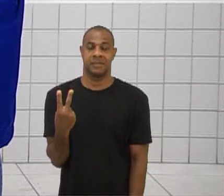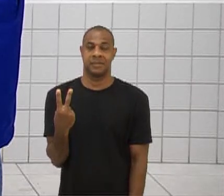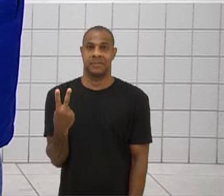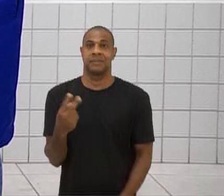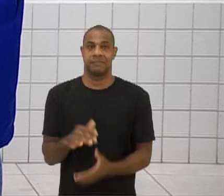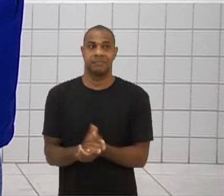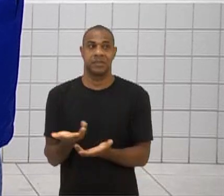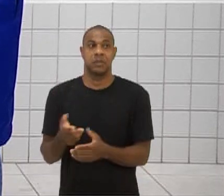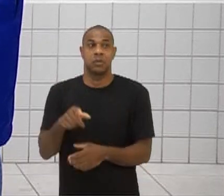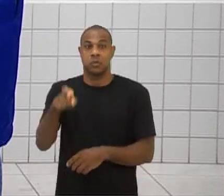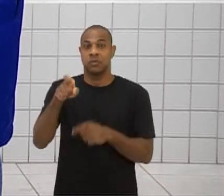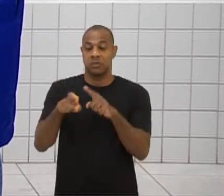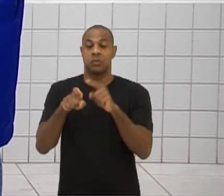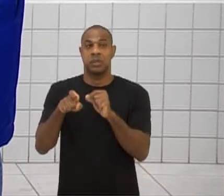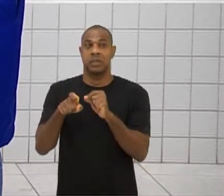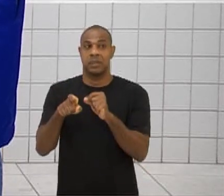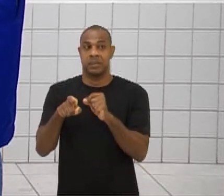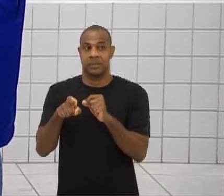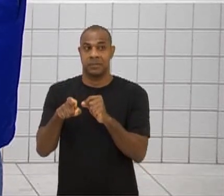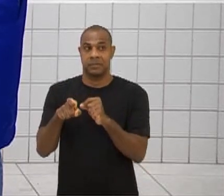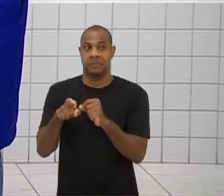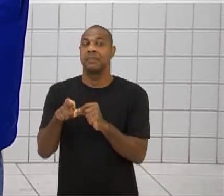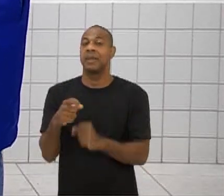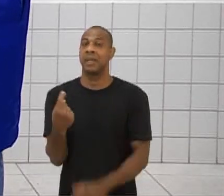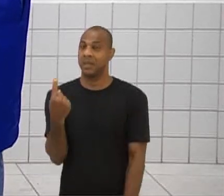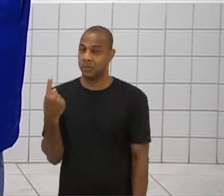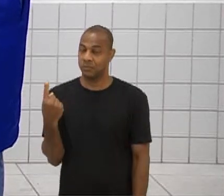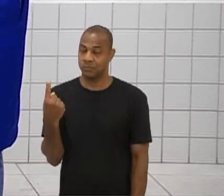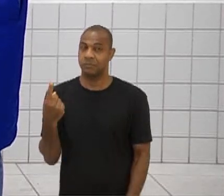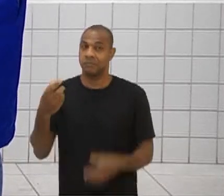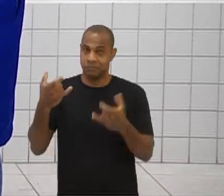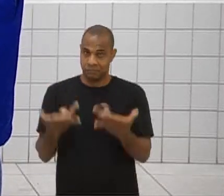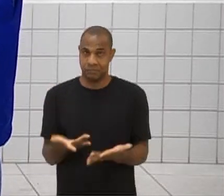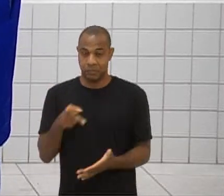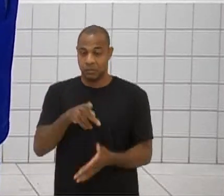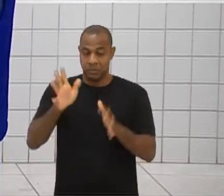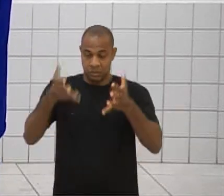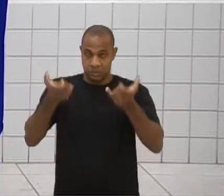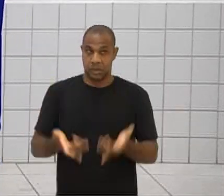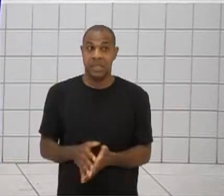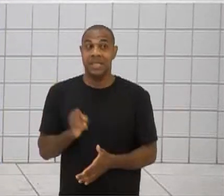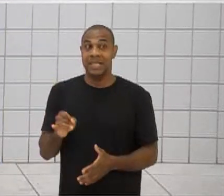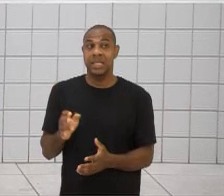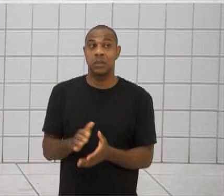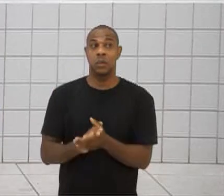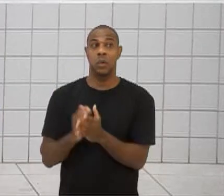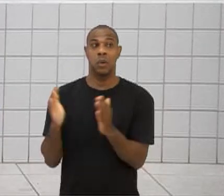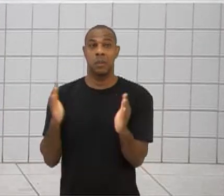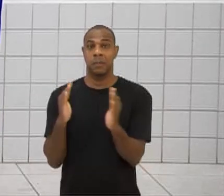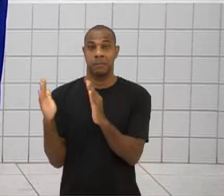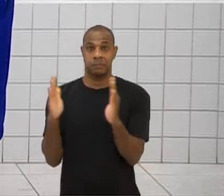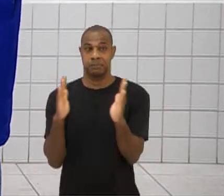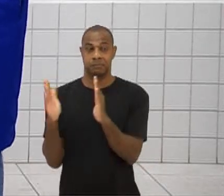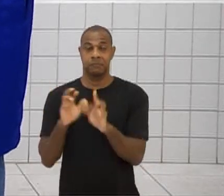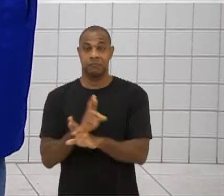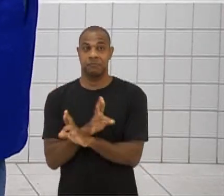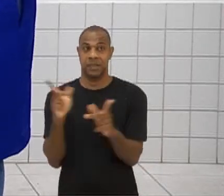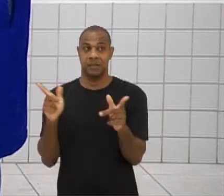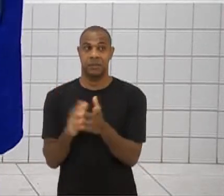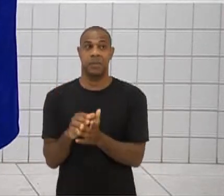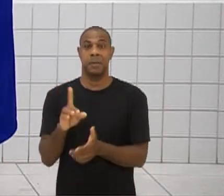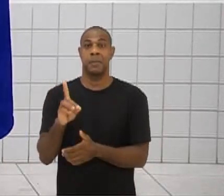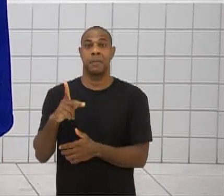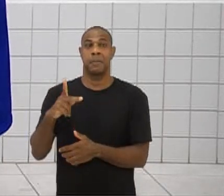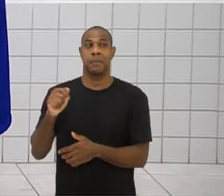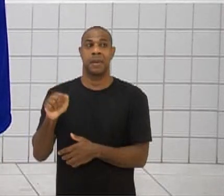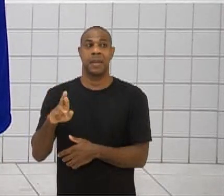é 1, tá? Então, é o parâmetro especial que a professora Arabel já explicou. Se o parâmetro for diferente, né? O que é